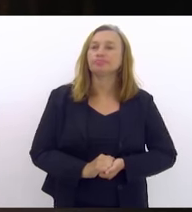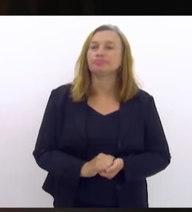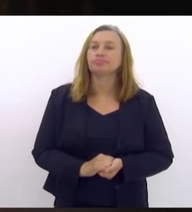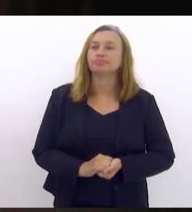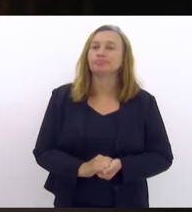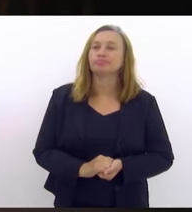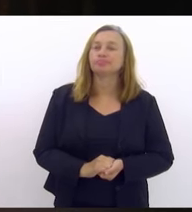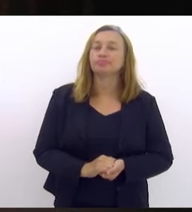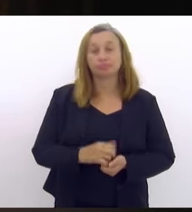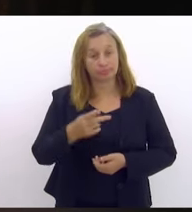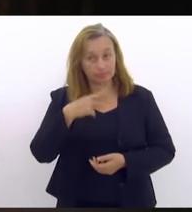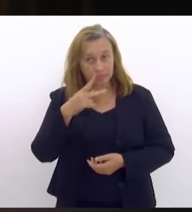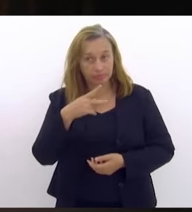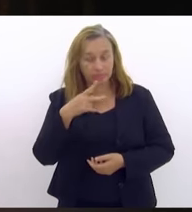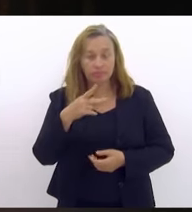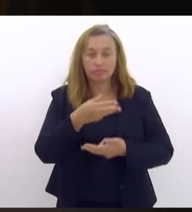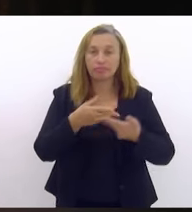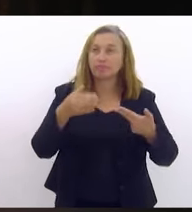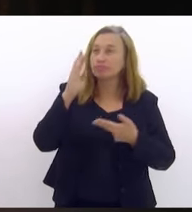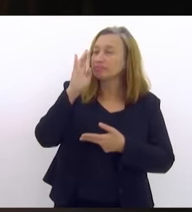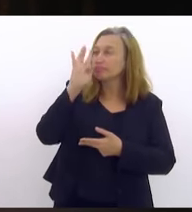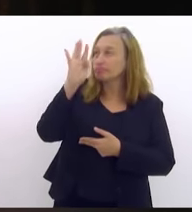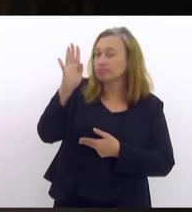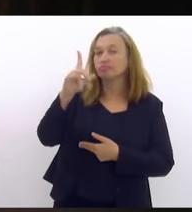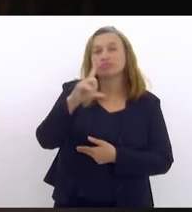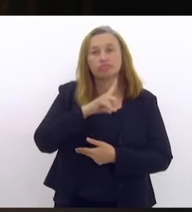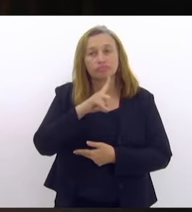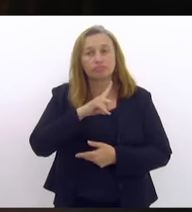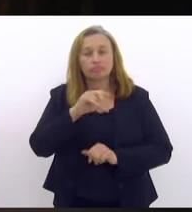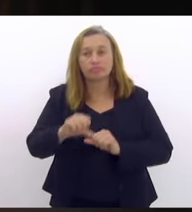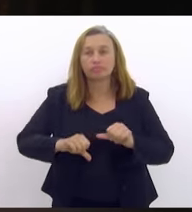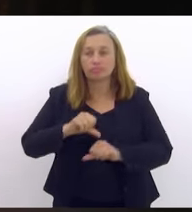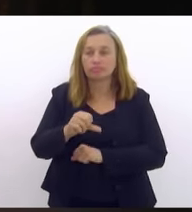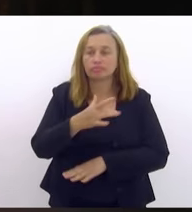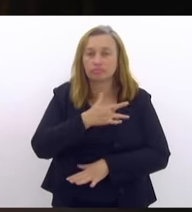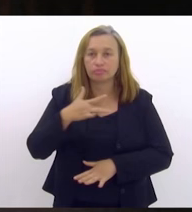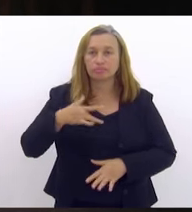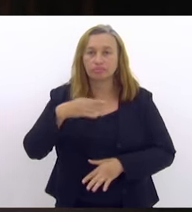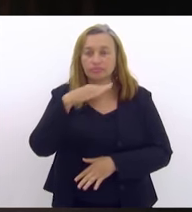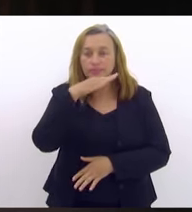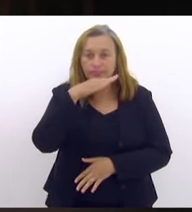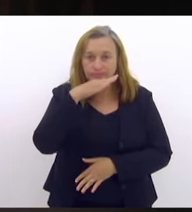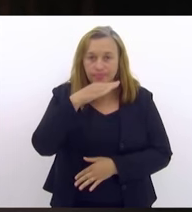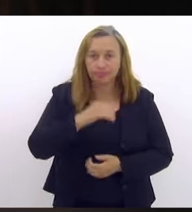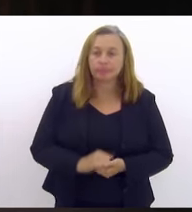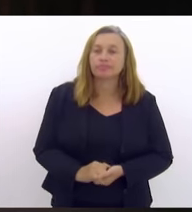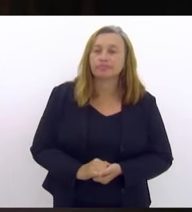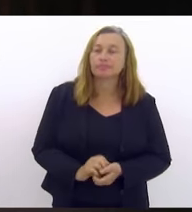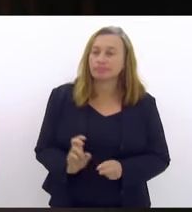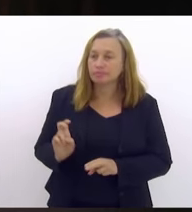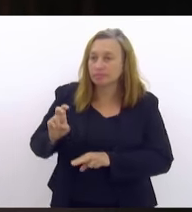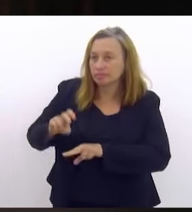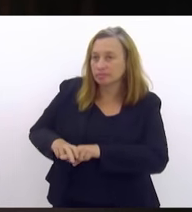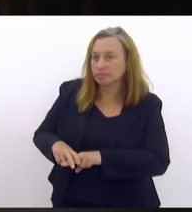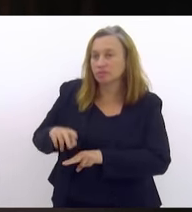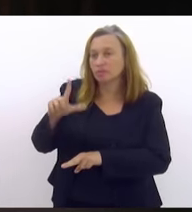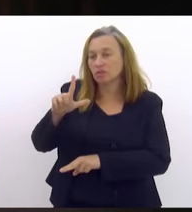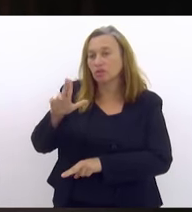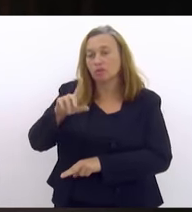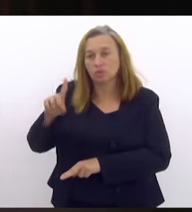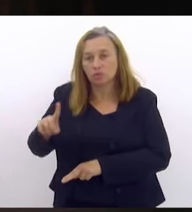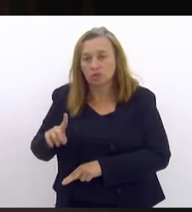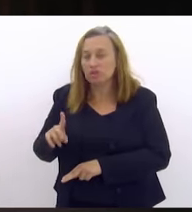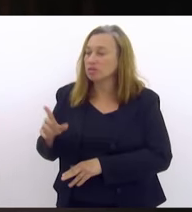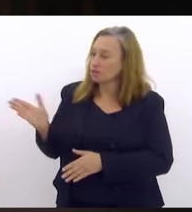eu expus para ele muitos sonhos que eu tinha de transformar a saúde de Mangaratiba. Sentei com o Luiz. Luiz, vamos tentar,